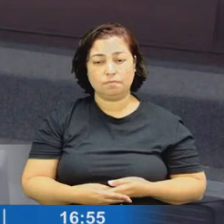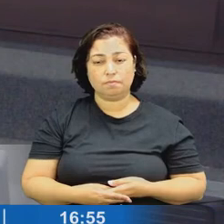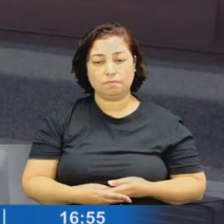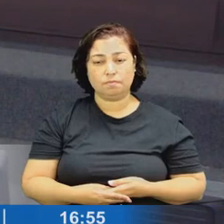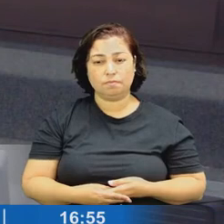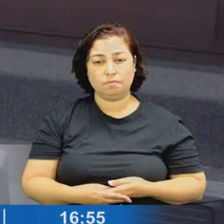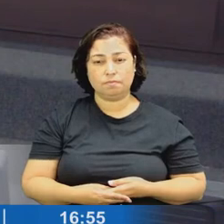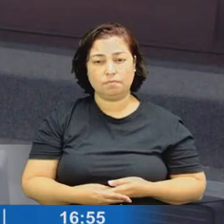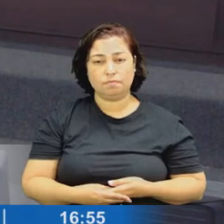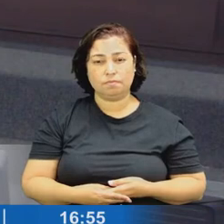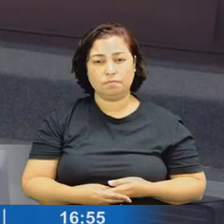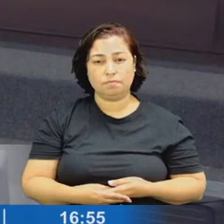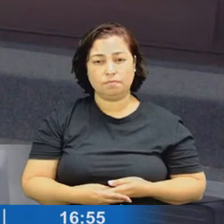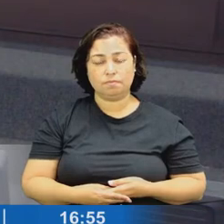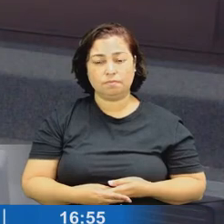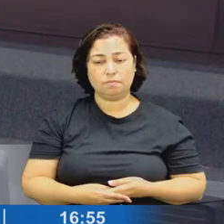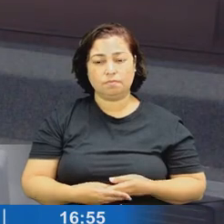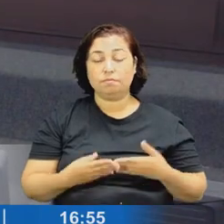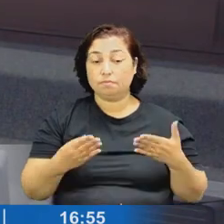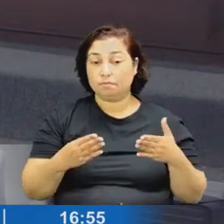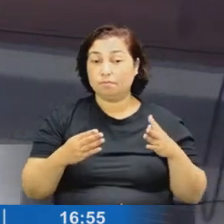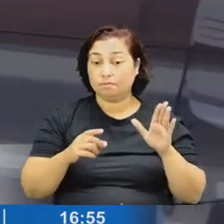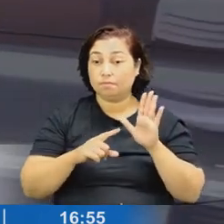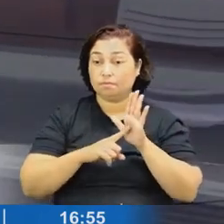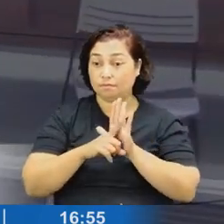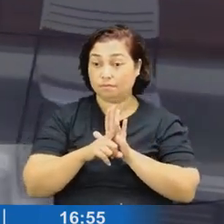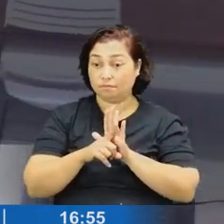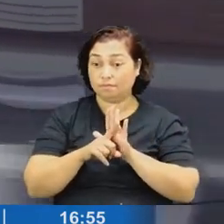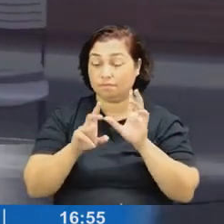conseguimos acabar 5 certinho é longo né